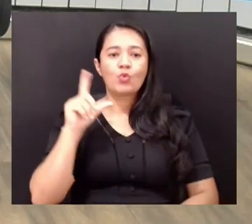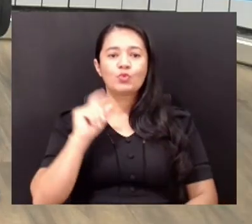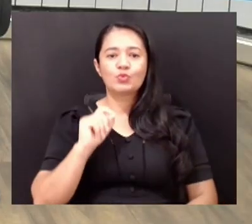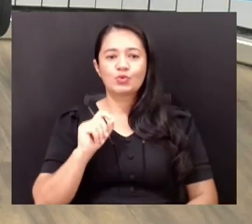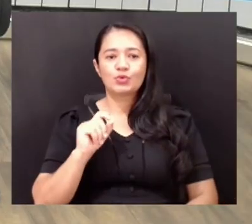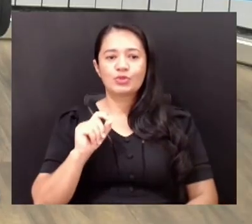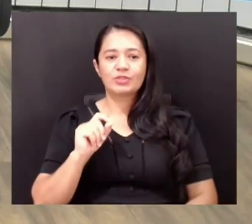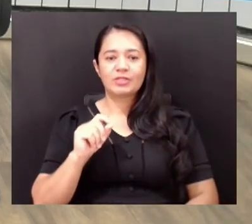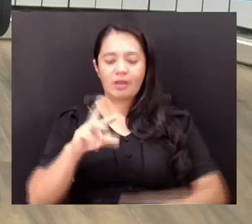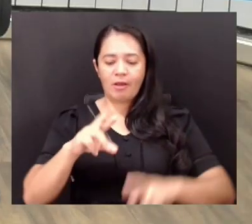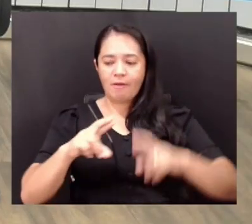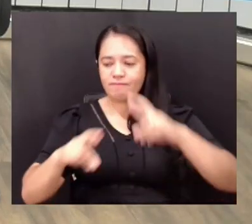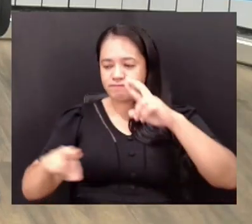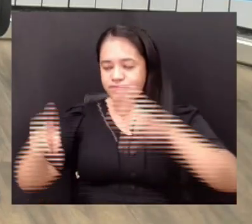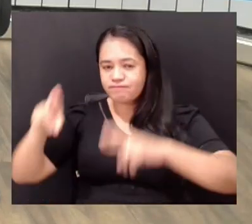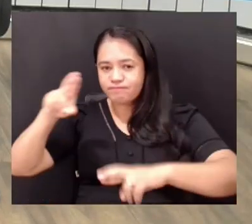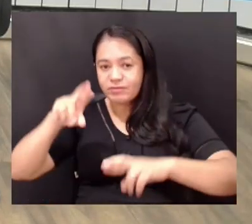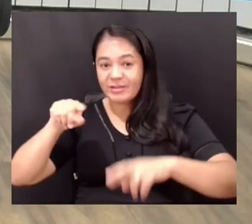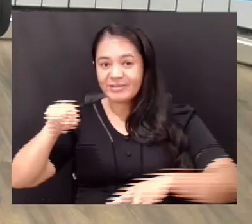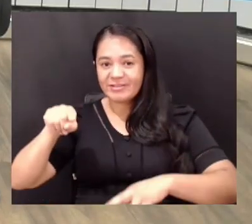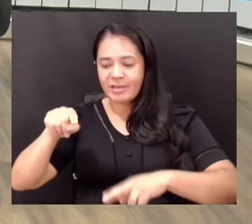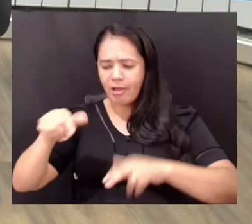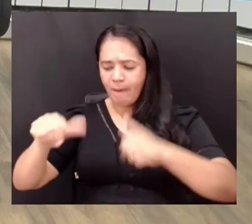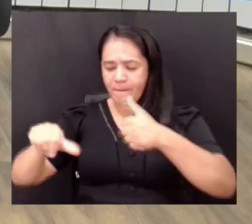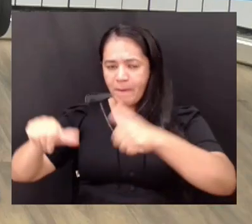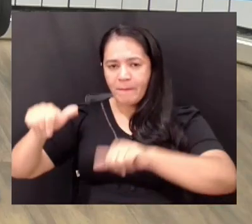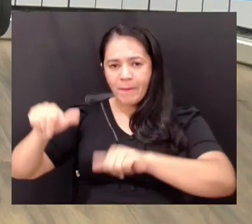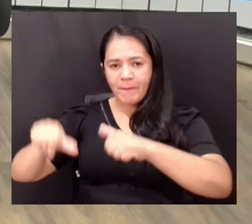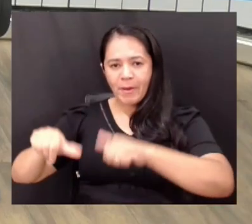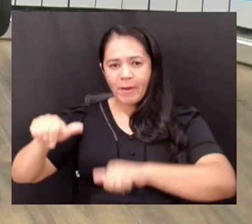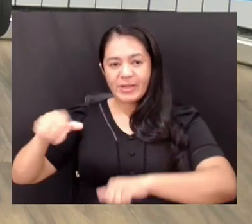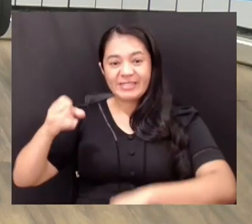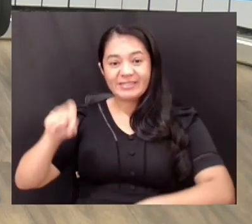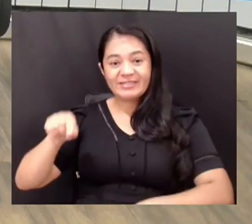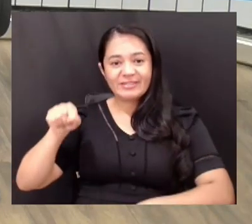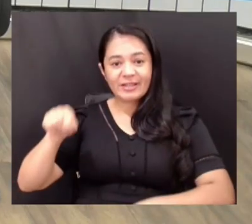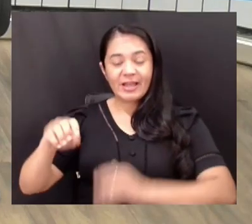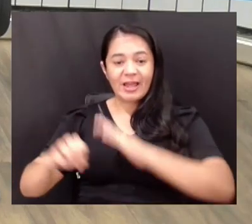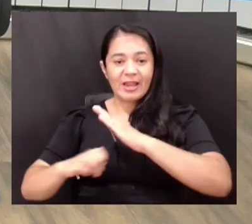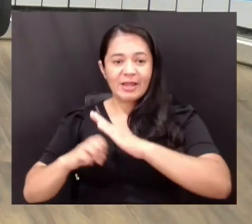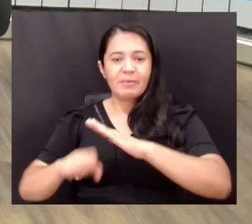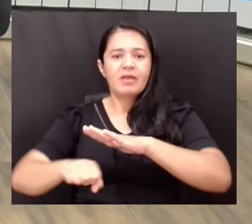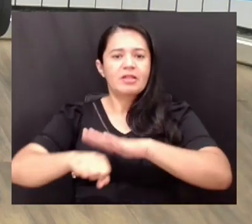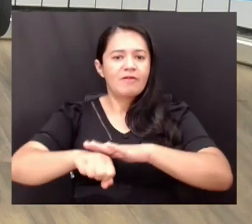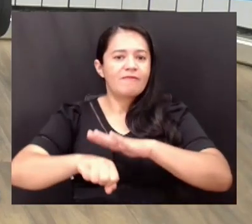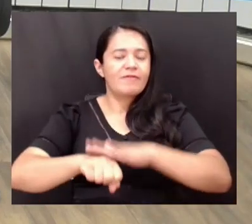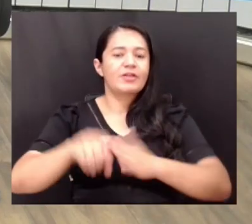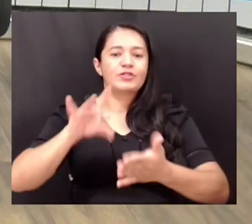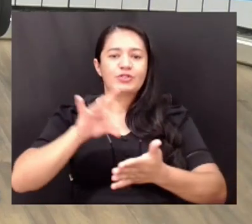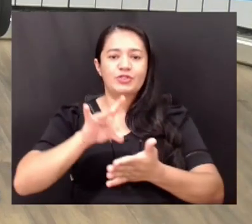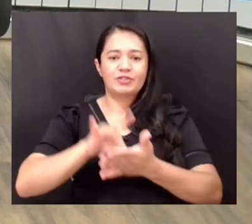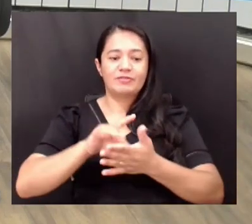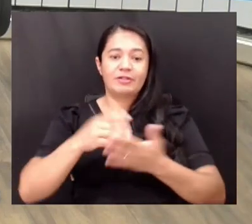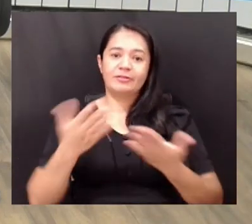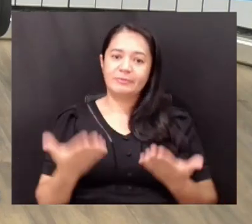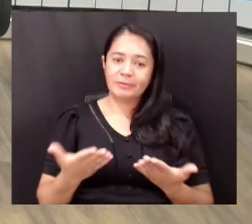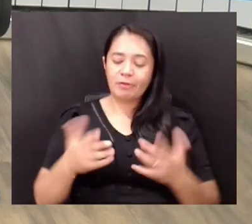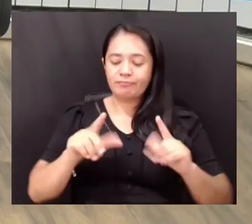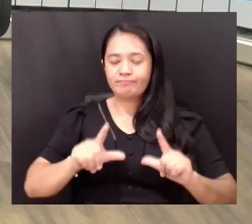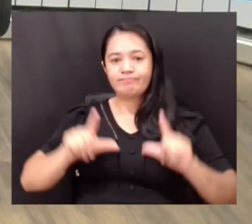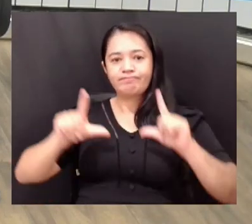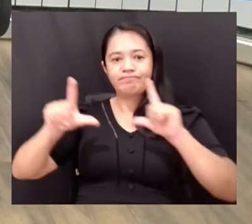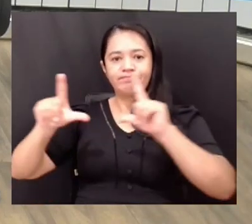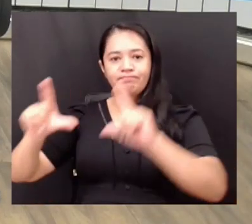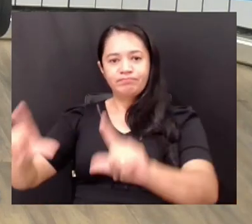fiscalizada e que seja verificado se realmente ela faz isso. E essa certificação é prevista que ela tenha